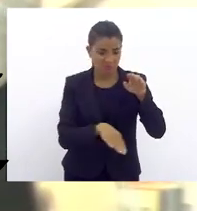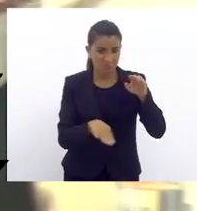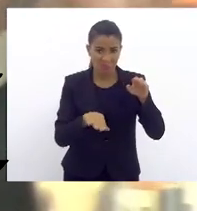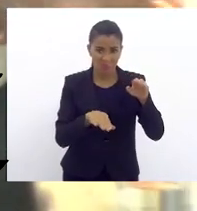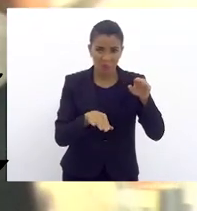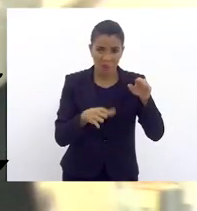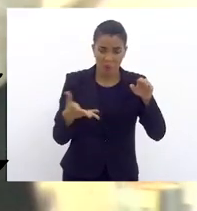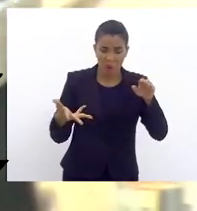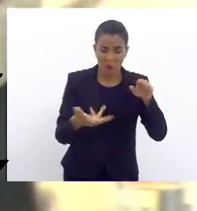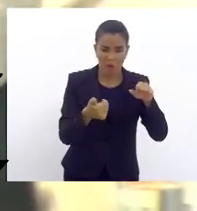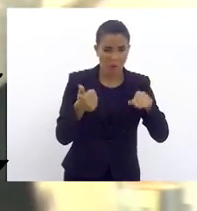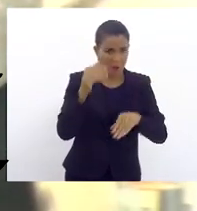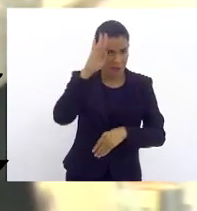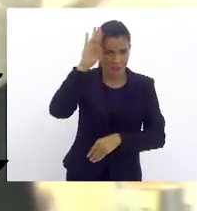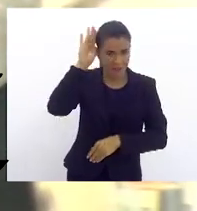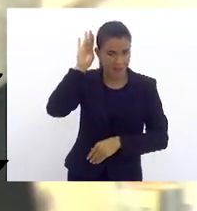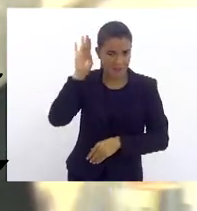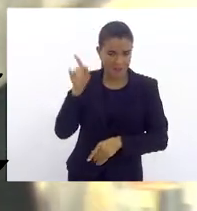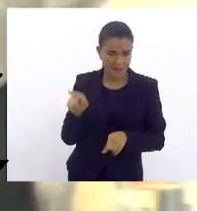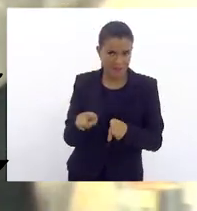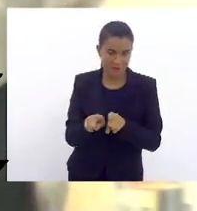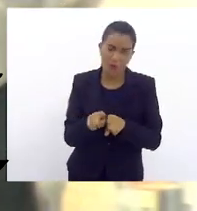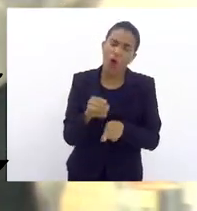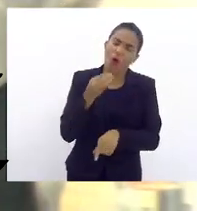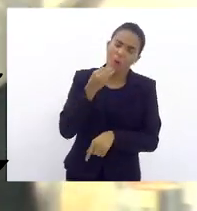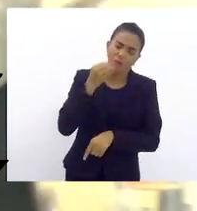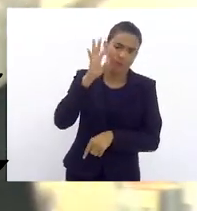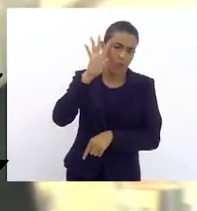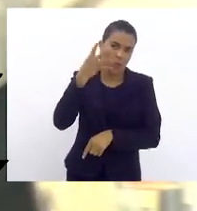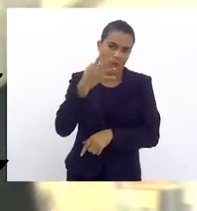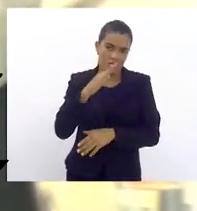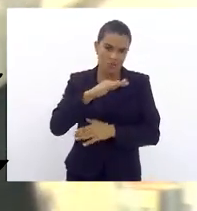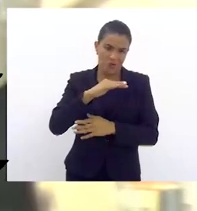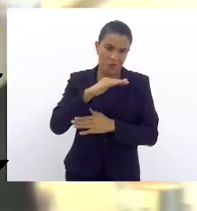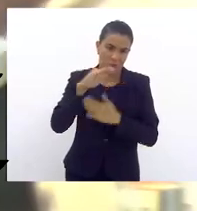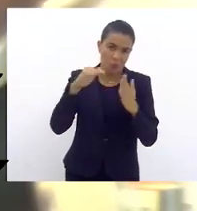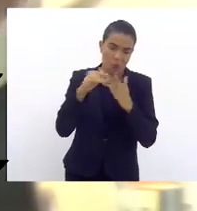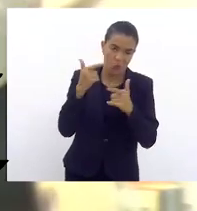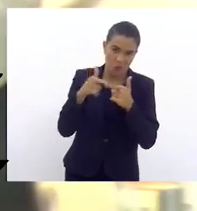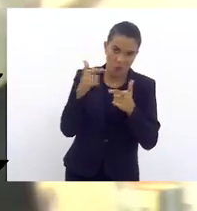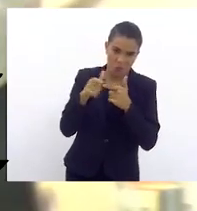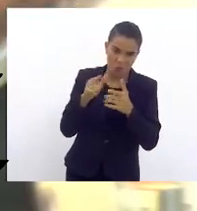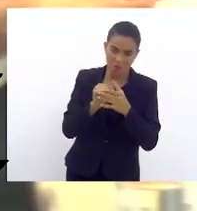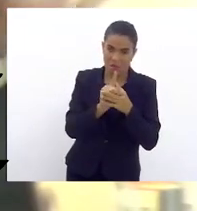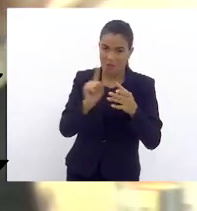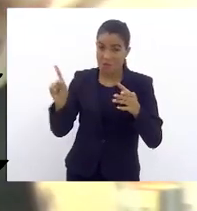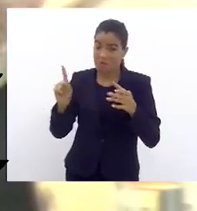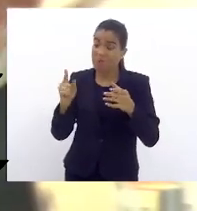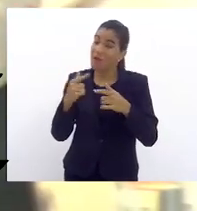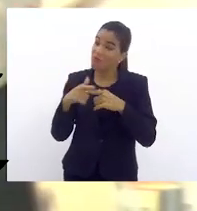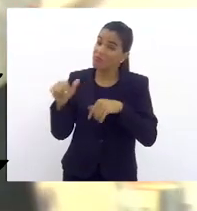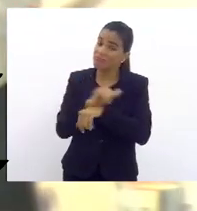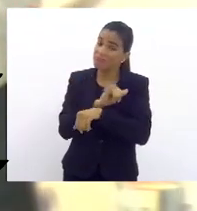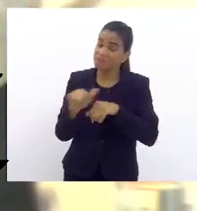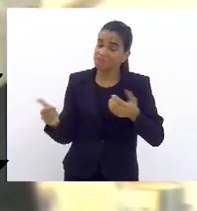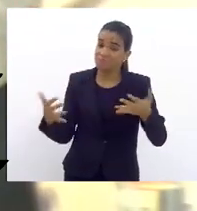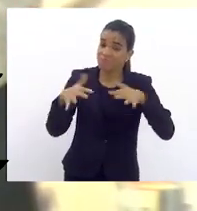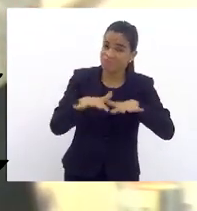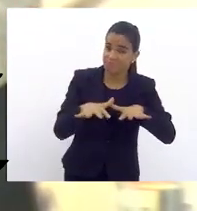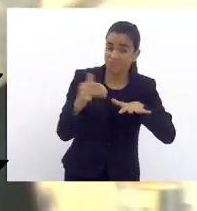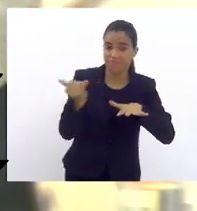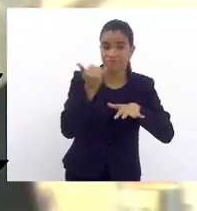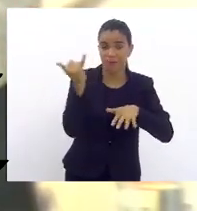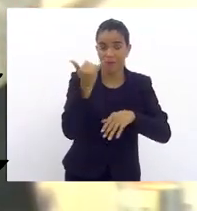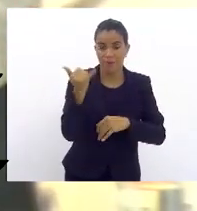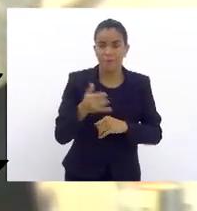e realmente promoveu não resolveu Claro os problemas de exclusão mas foi um mecanismo de inclusão importante então